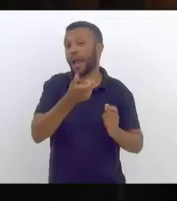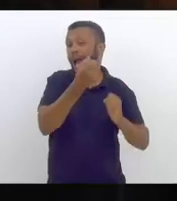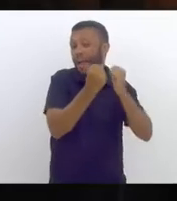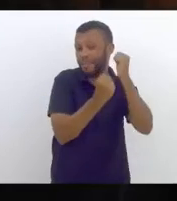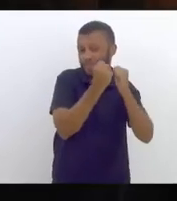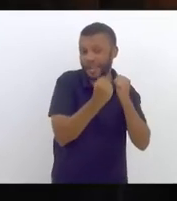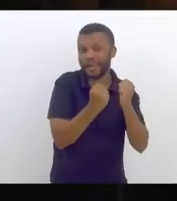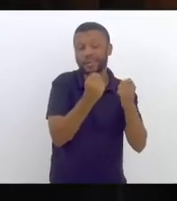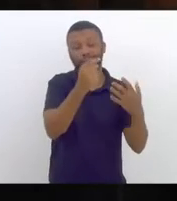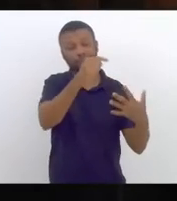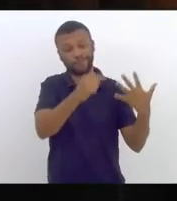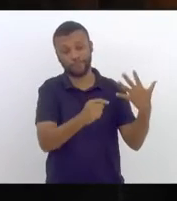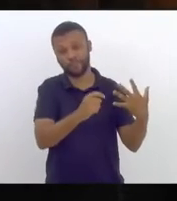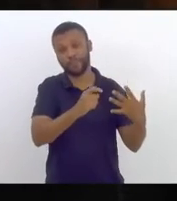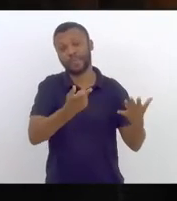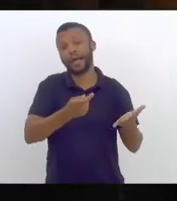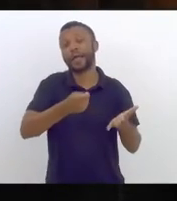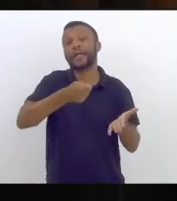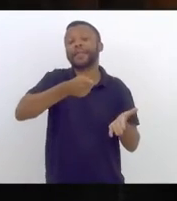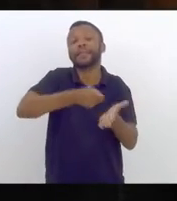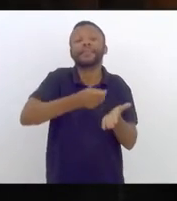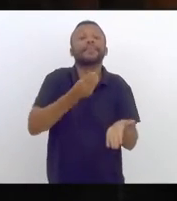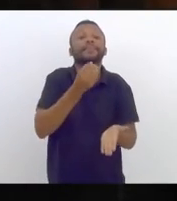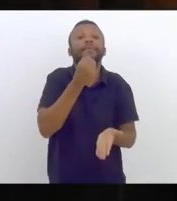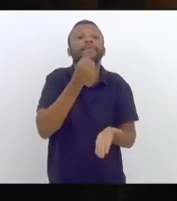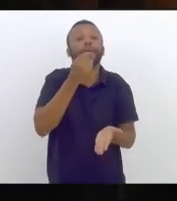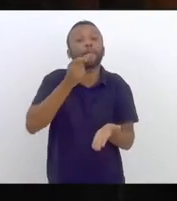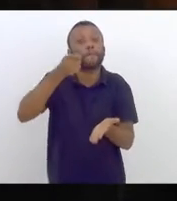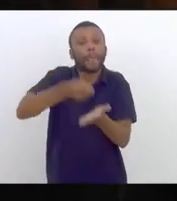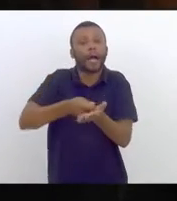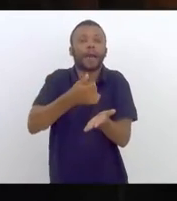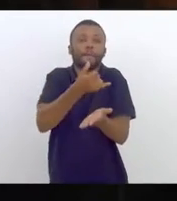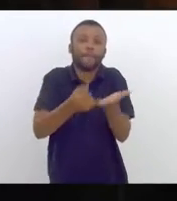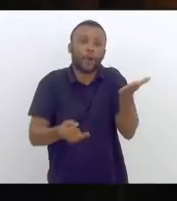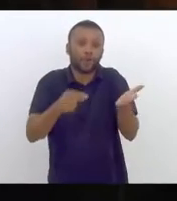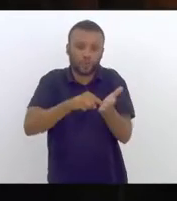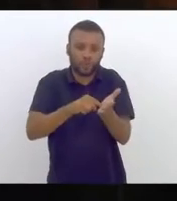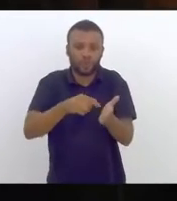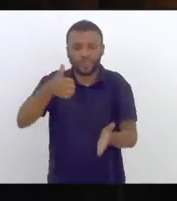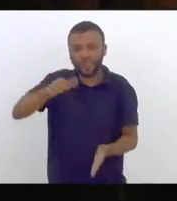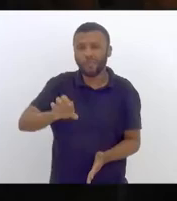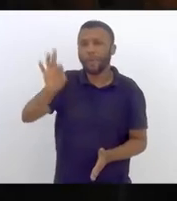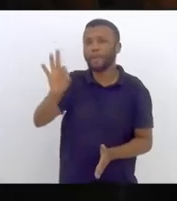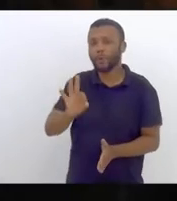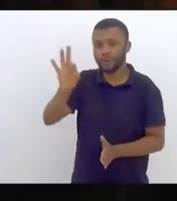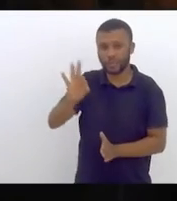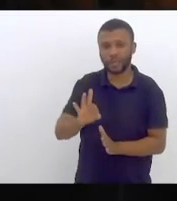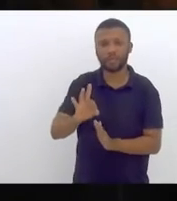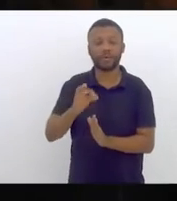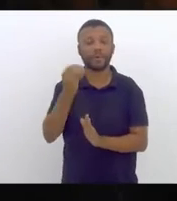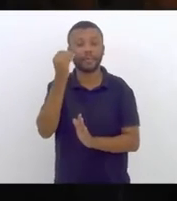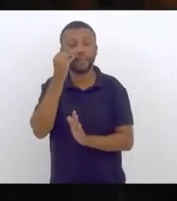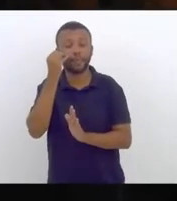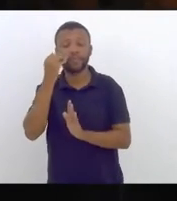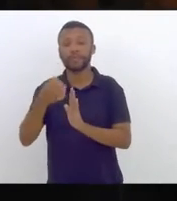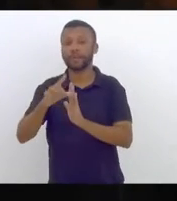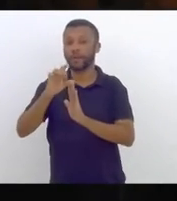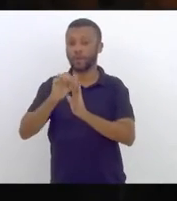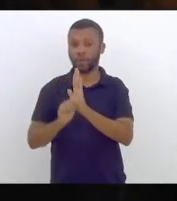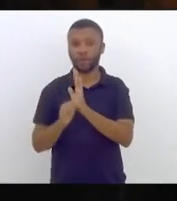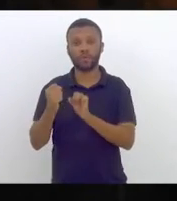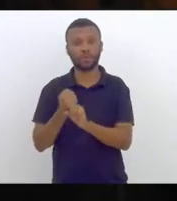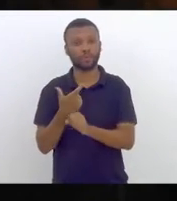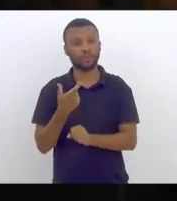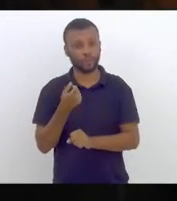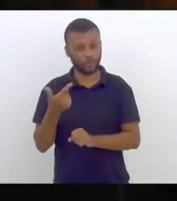de 119% da previsão da LOA colocada lá em 2022. Outra